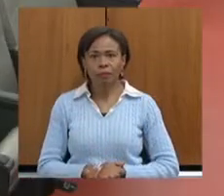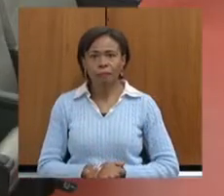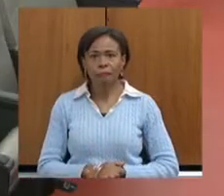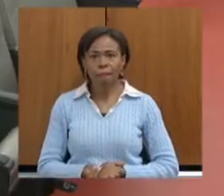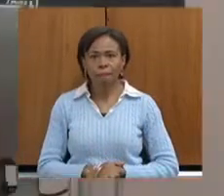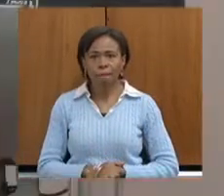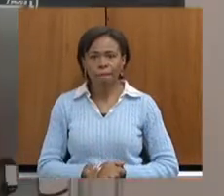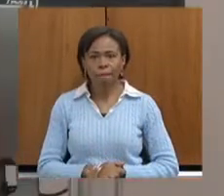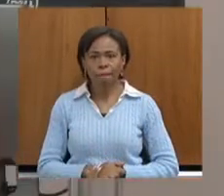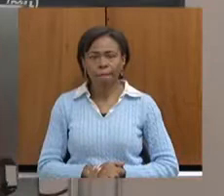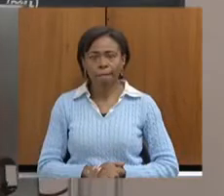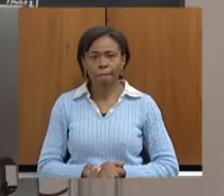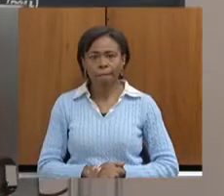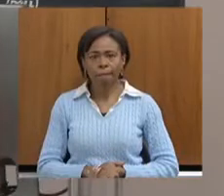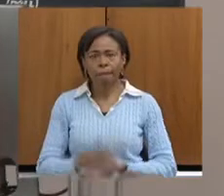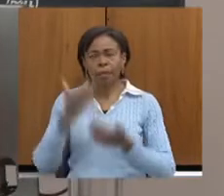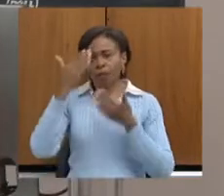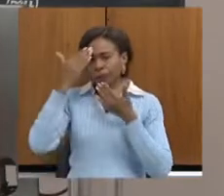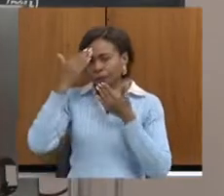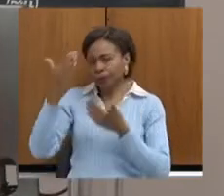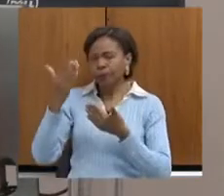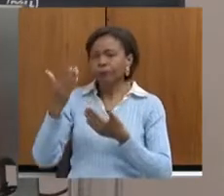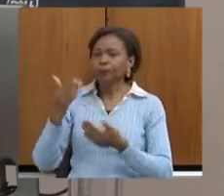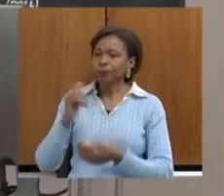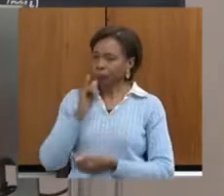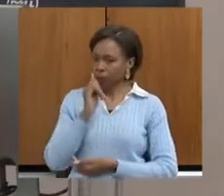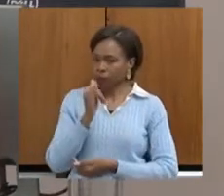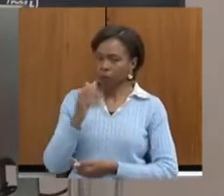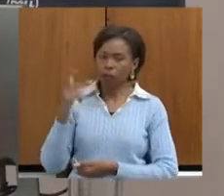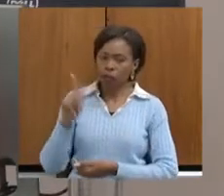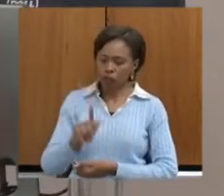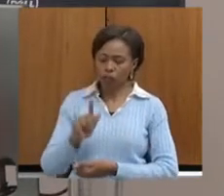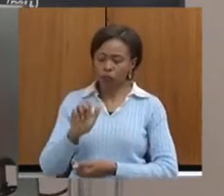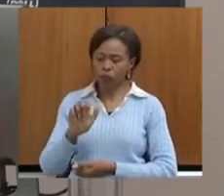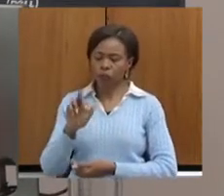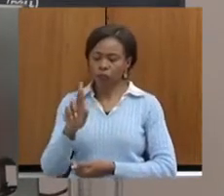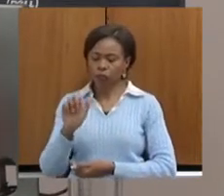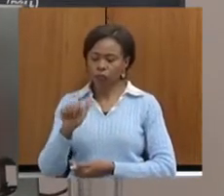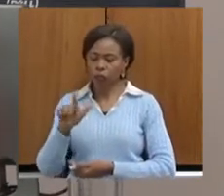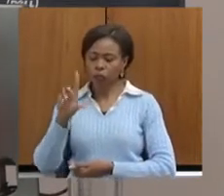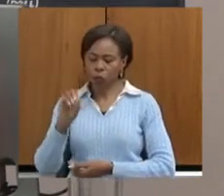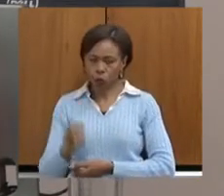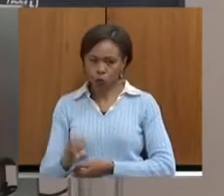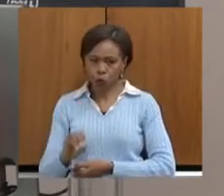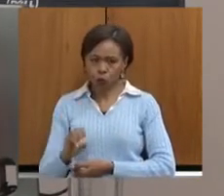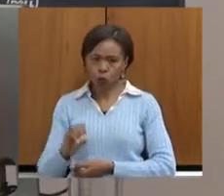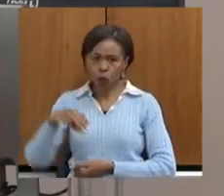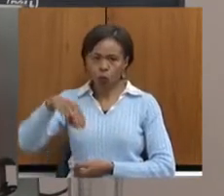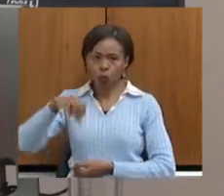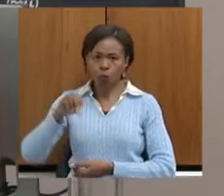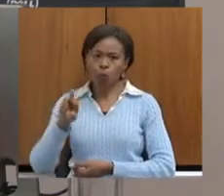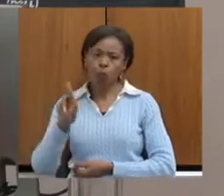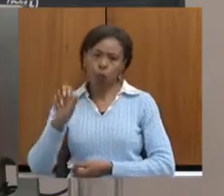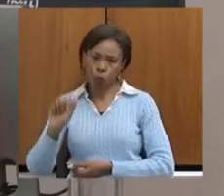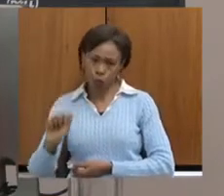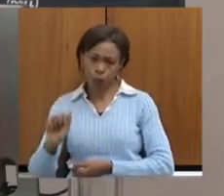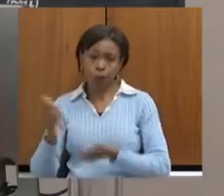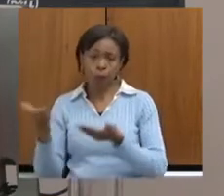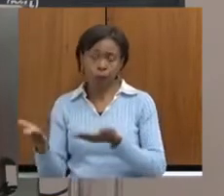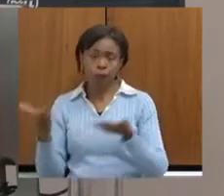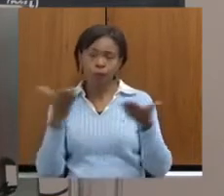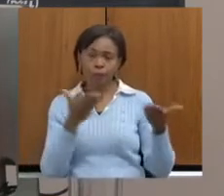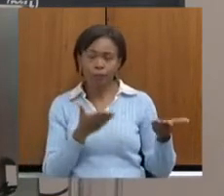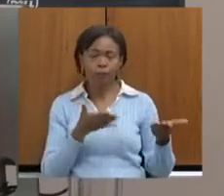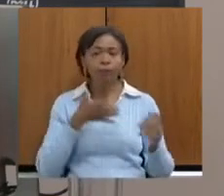e agradeço as palavras do Senhor Geraldo Marques de Moura e passo agora a palavra